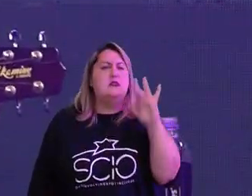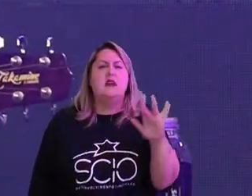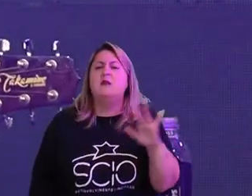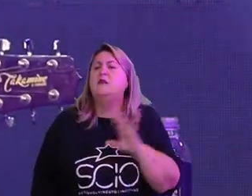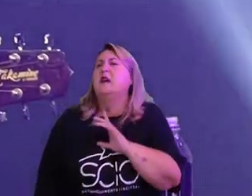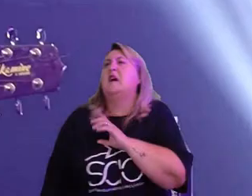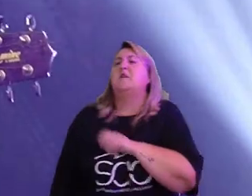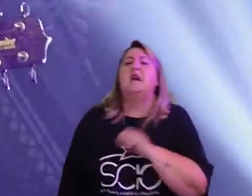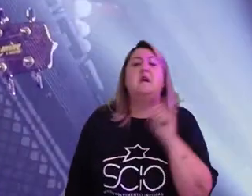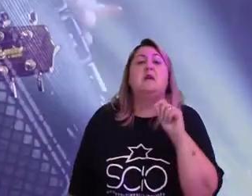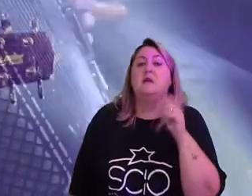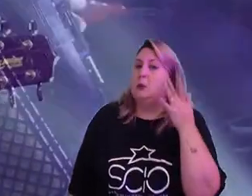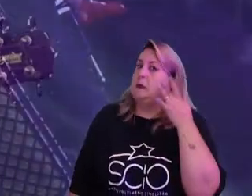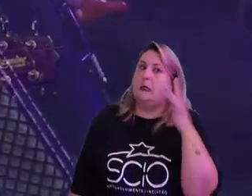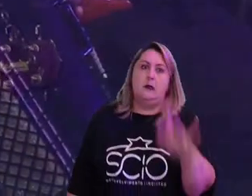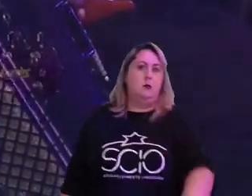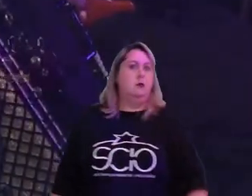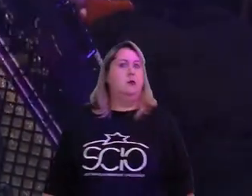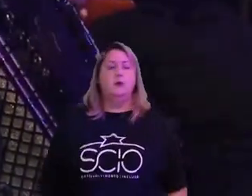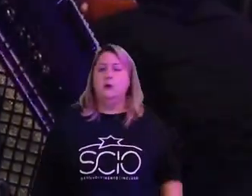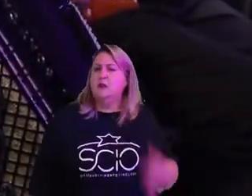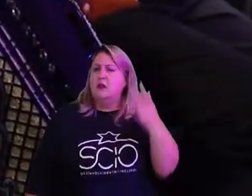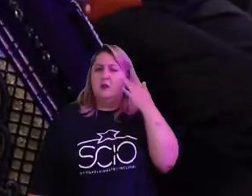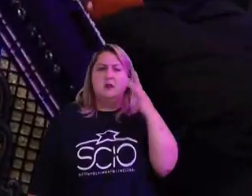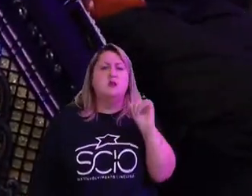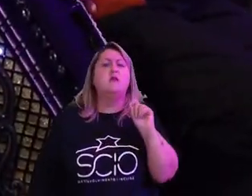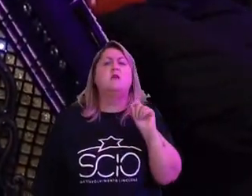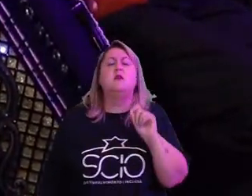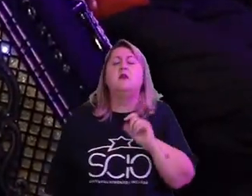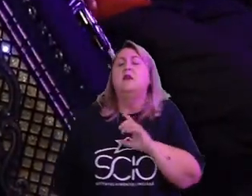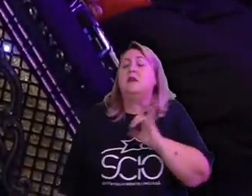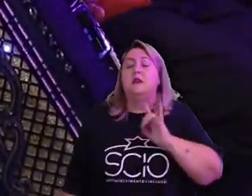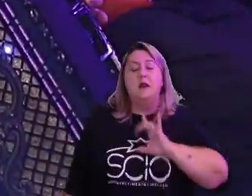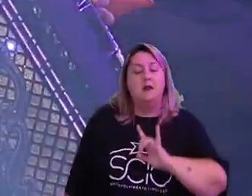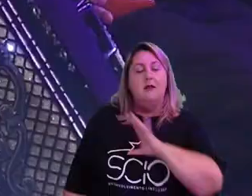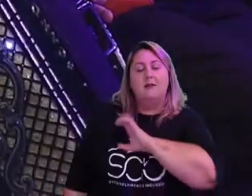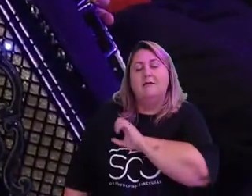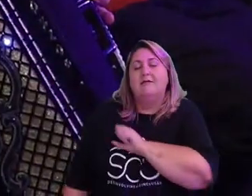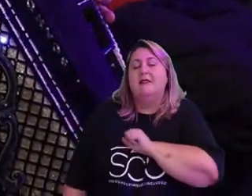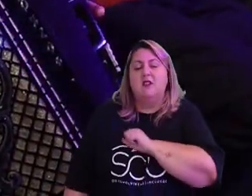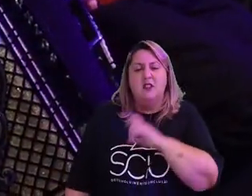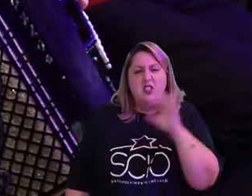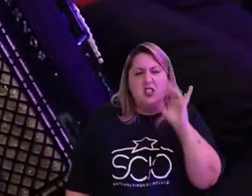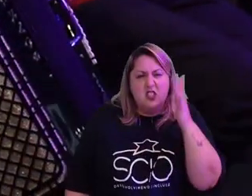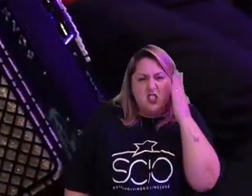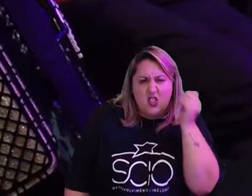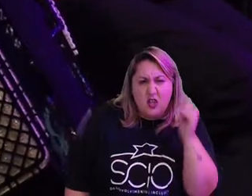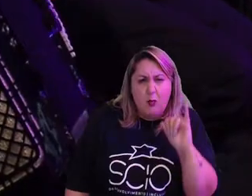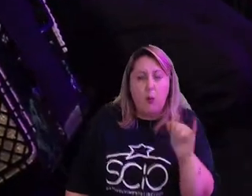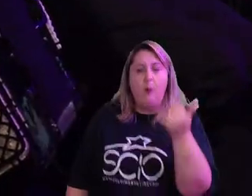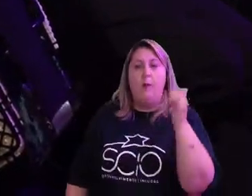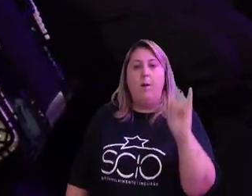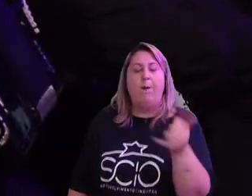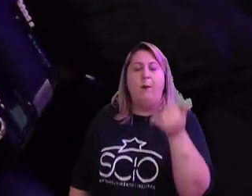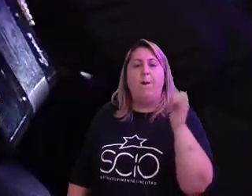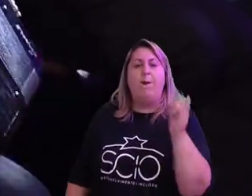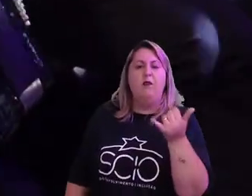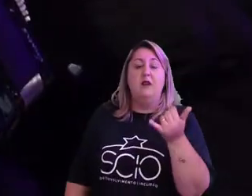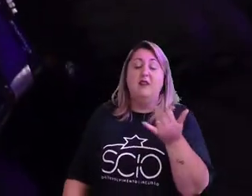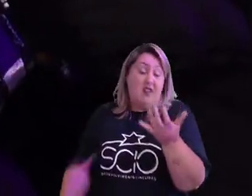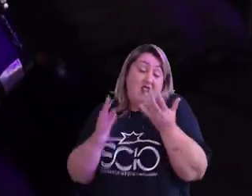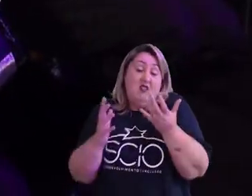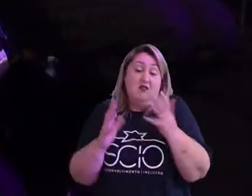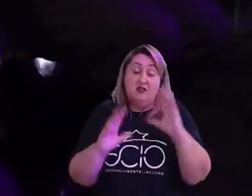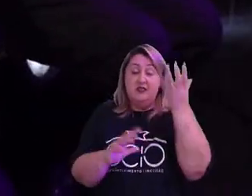adiantou. Você não sabe o que é amar. Você não sabe o que é amor. Acho que é somente ficar.